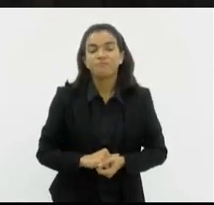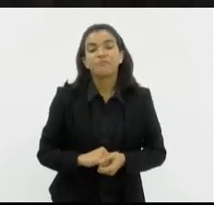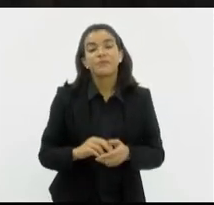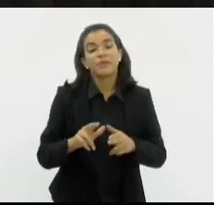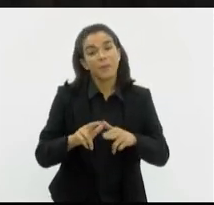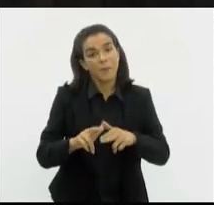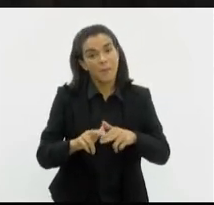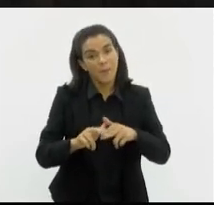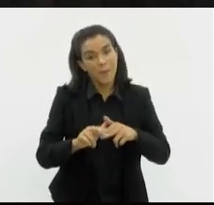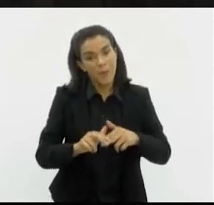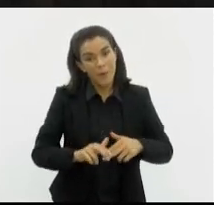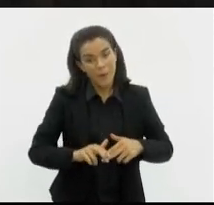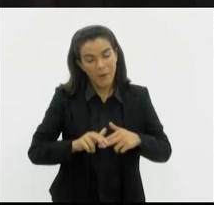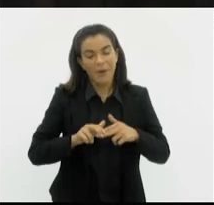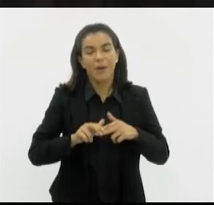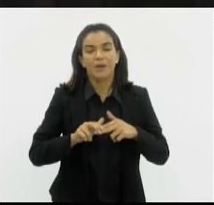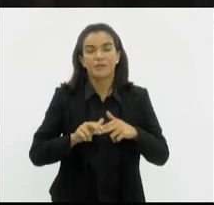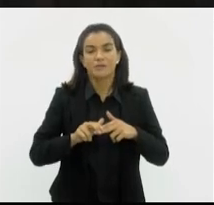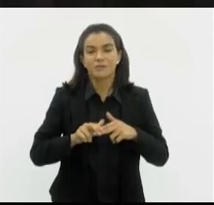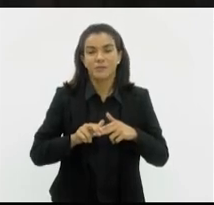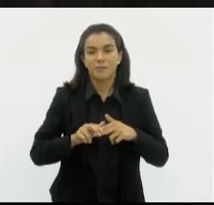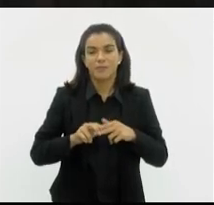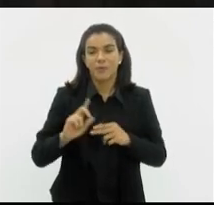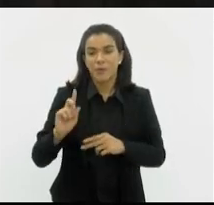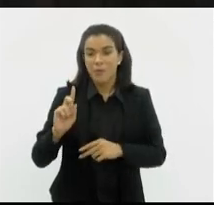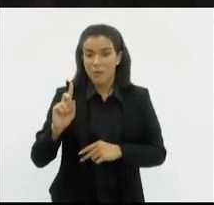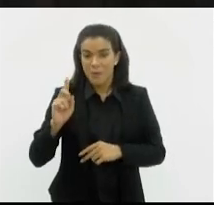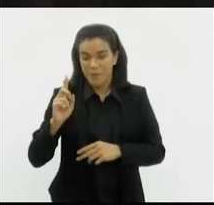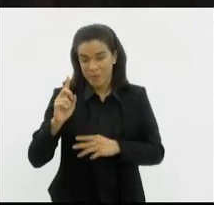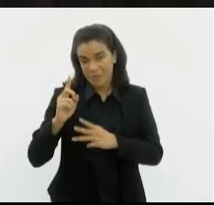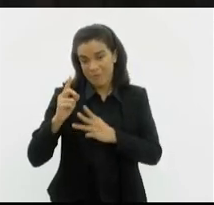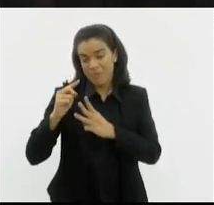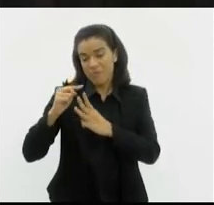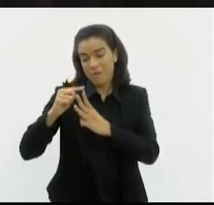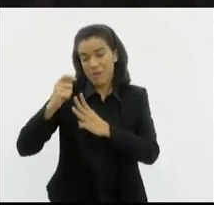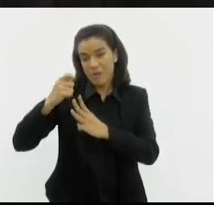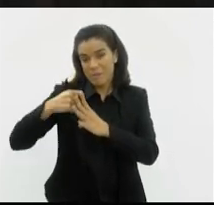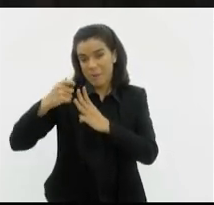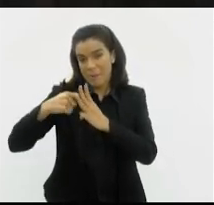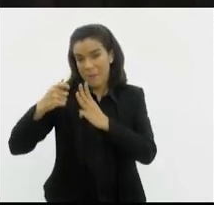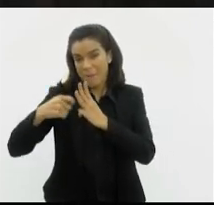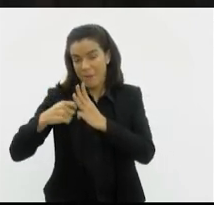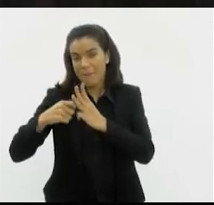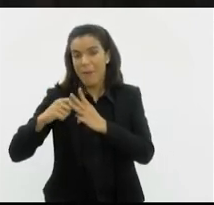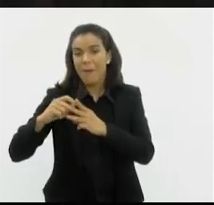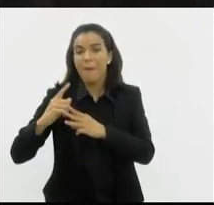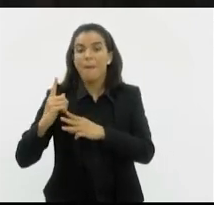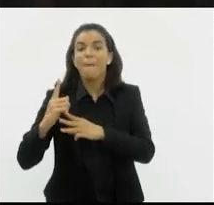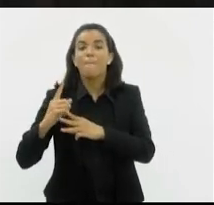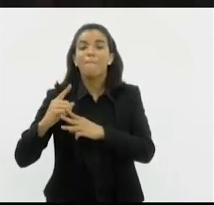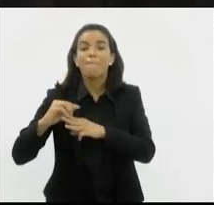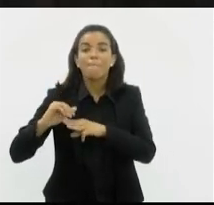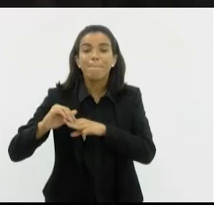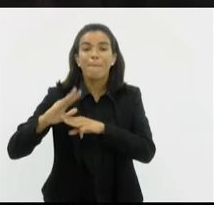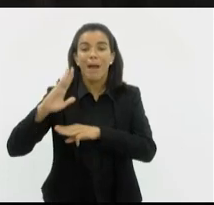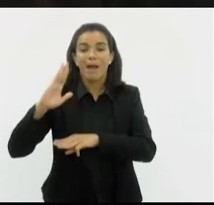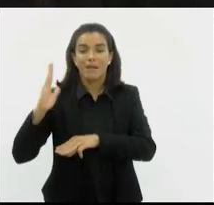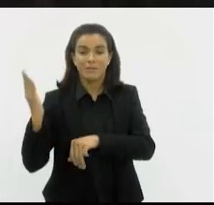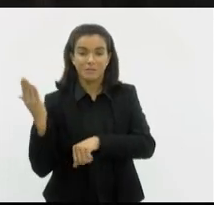consequência, o primeiro trimestre de 24 arrecadou mais que o primeiro trimestre de